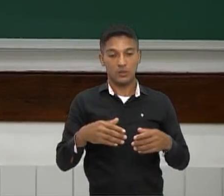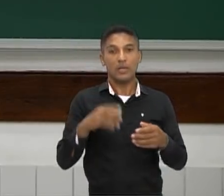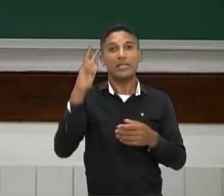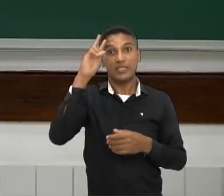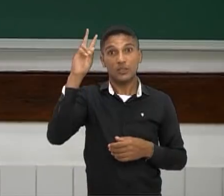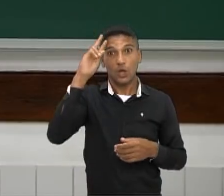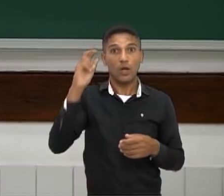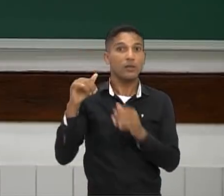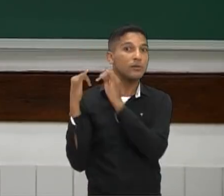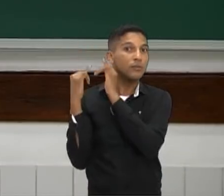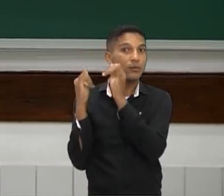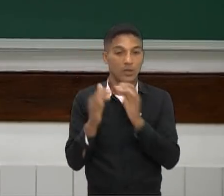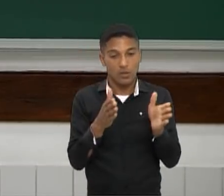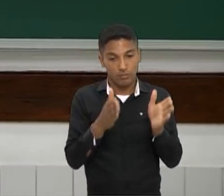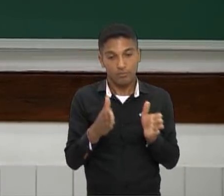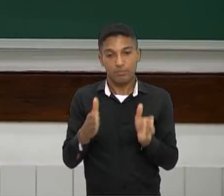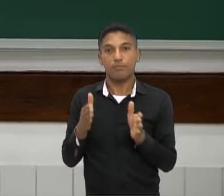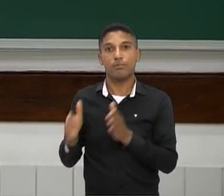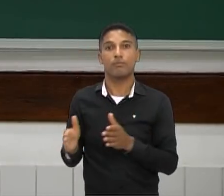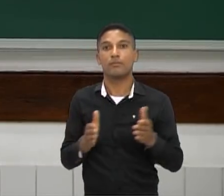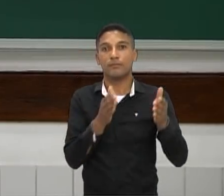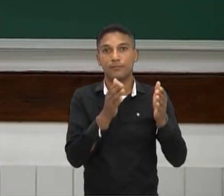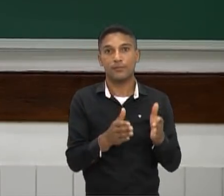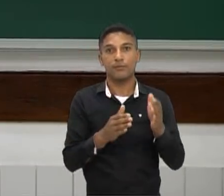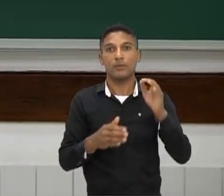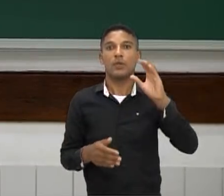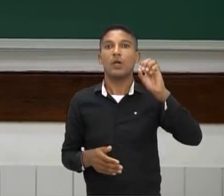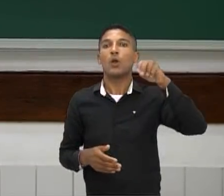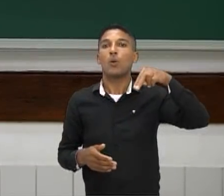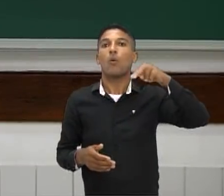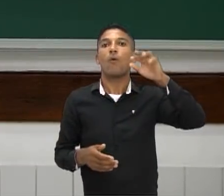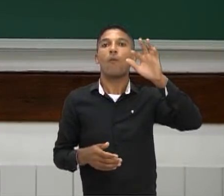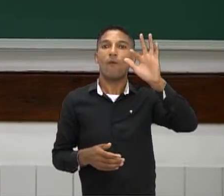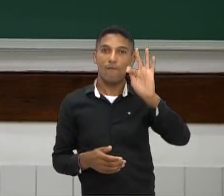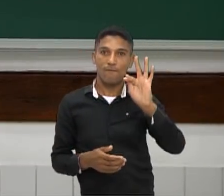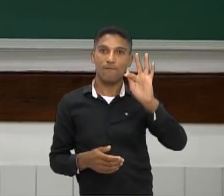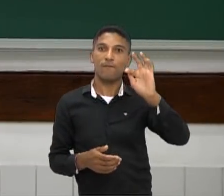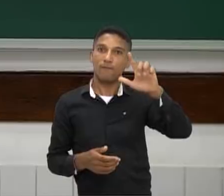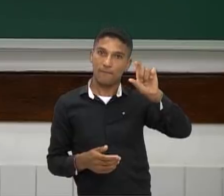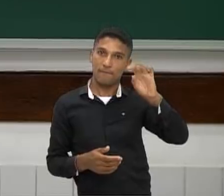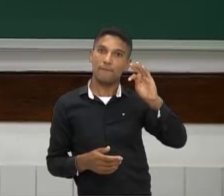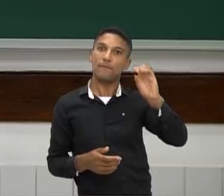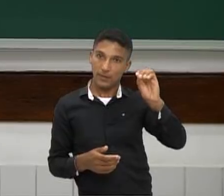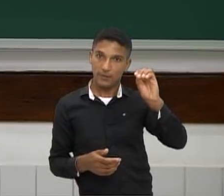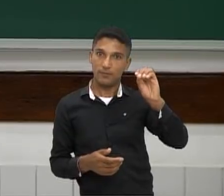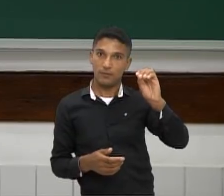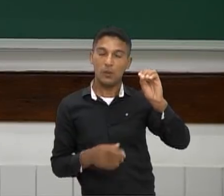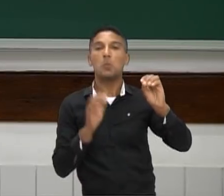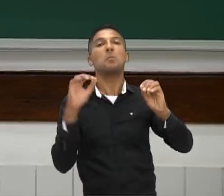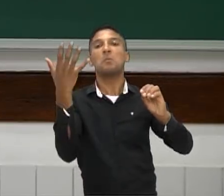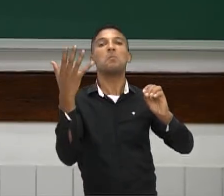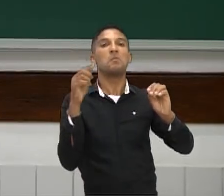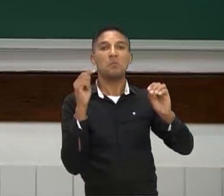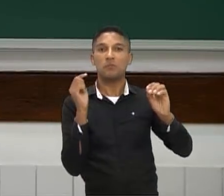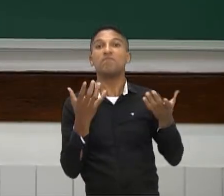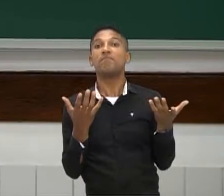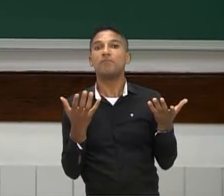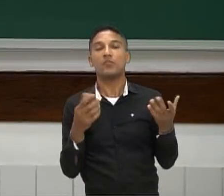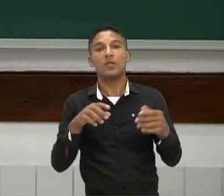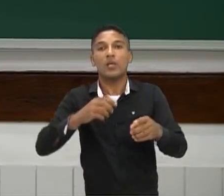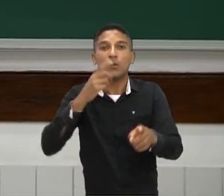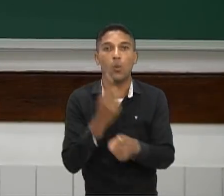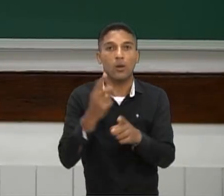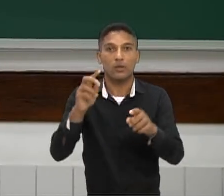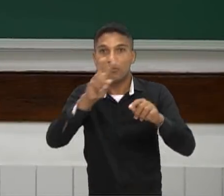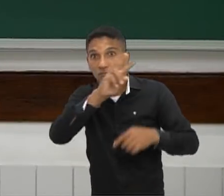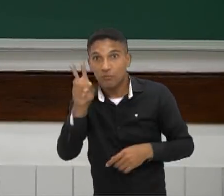fato que desencadeou o conflito. Então, eu vou deixar para vocês aí no slide o fragmento do texto selecionado e quero que vocês localizem